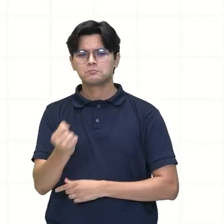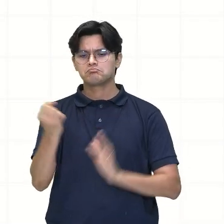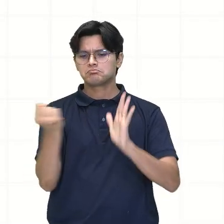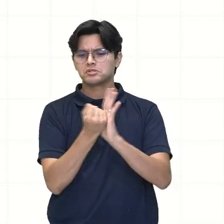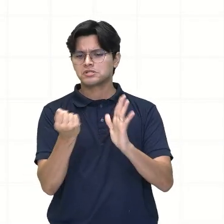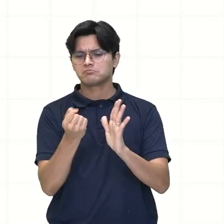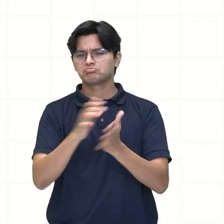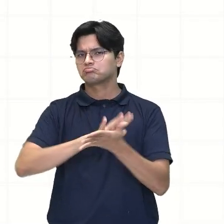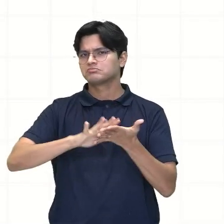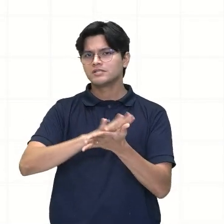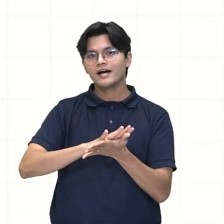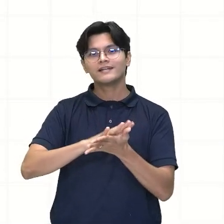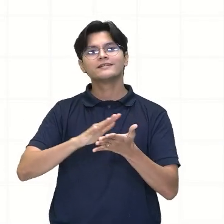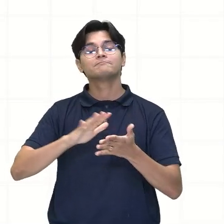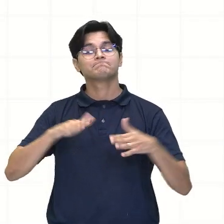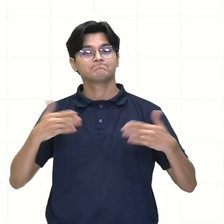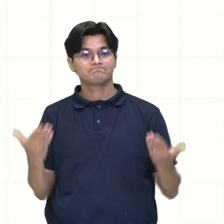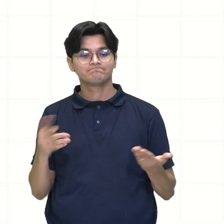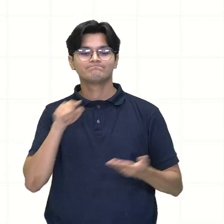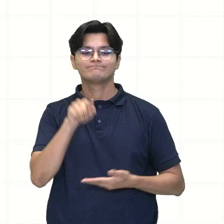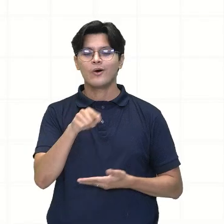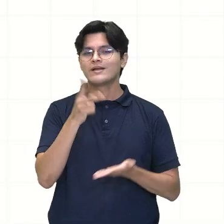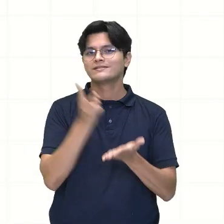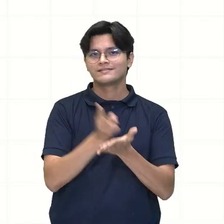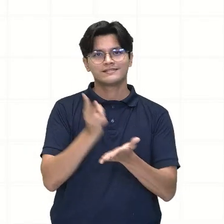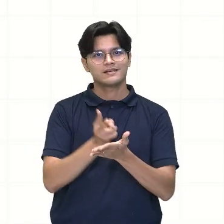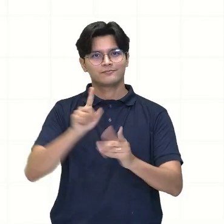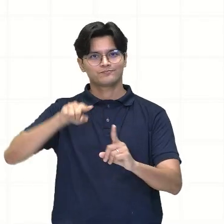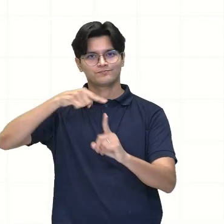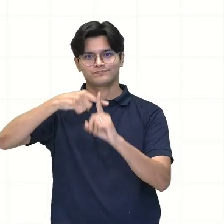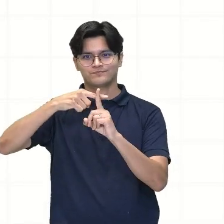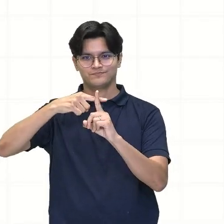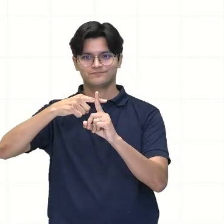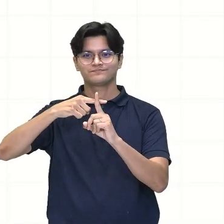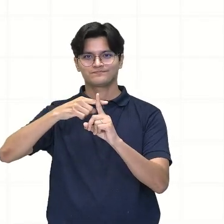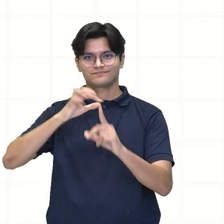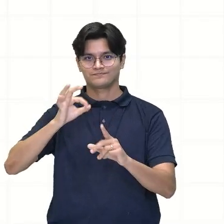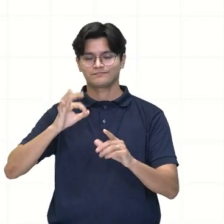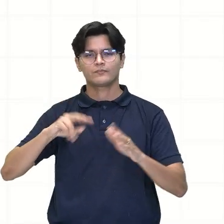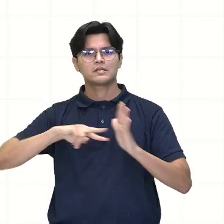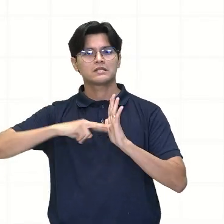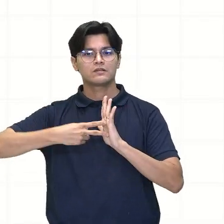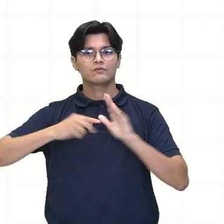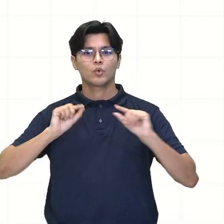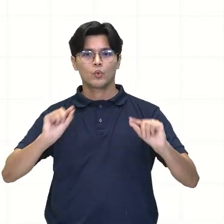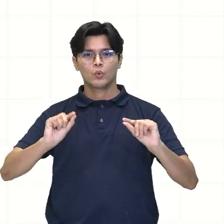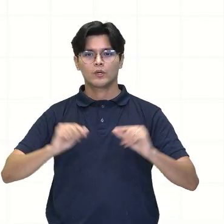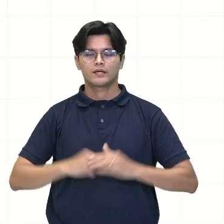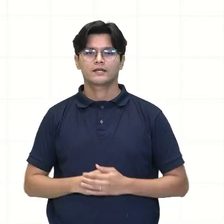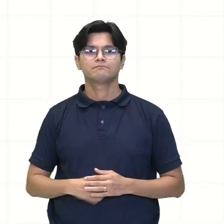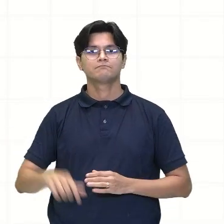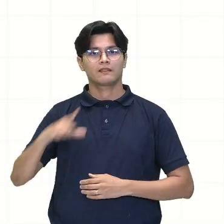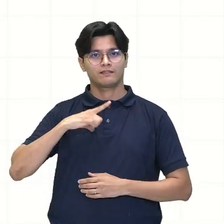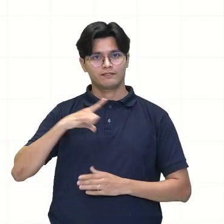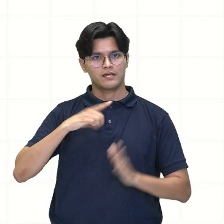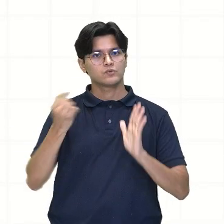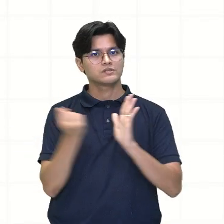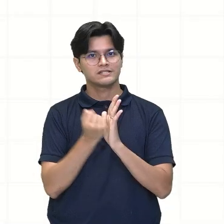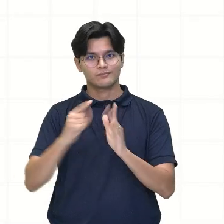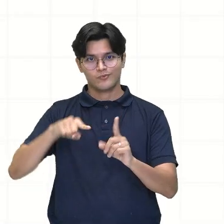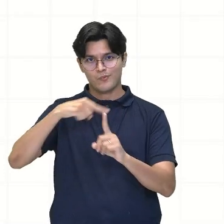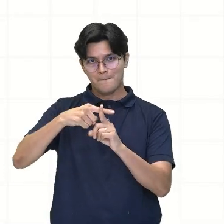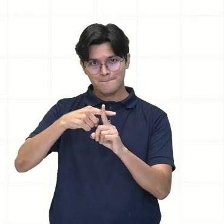saber que esse número ele é positivo, ou seja, ele tem um sinal de mais na